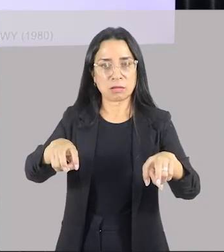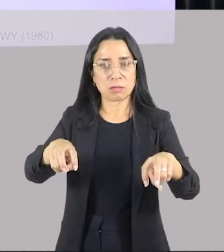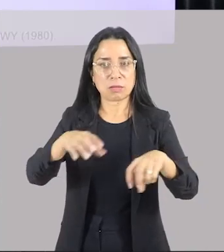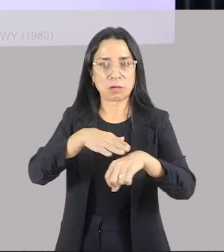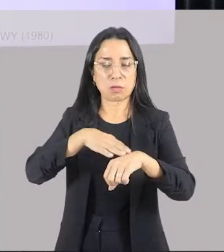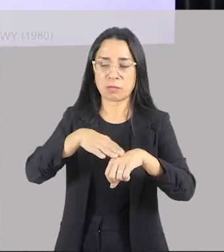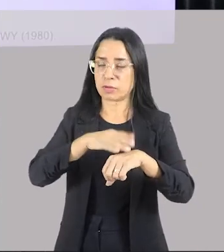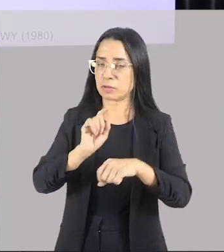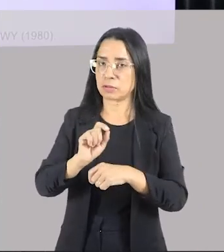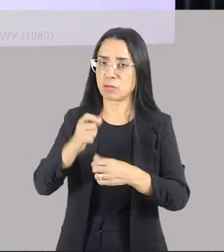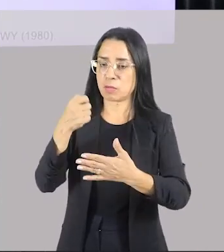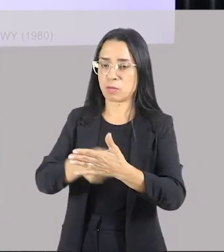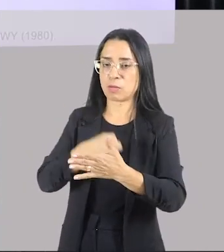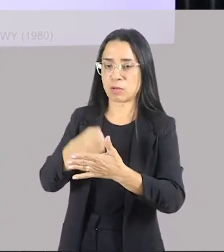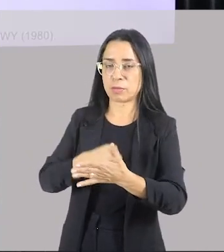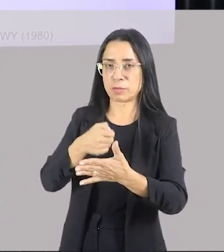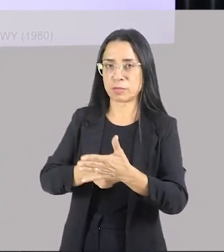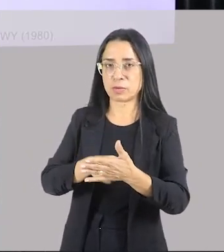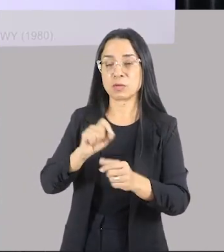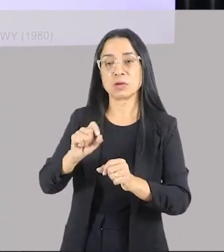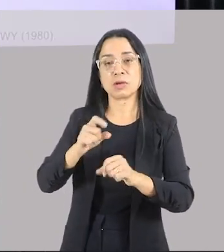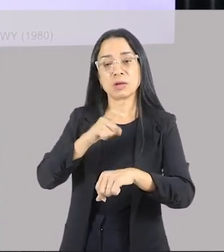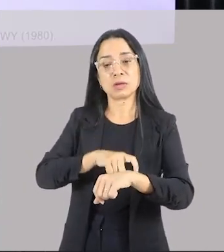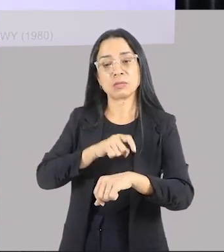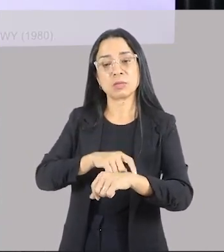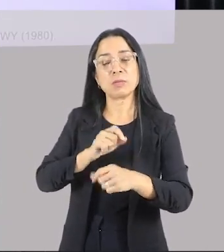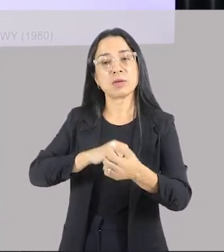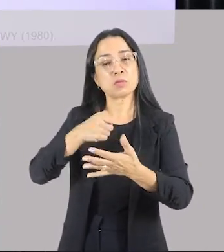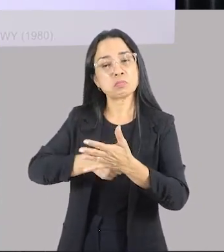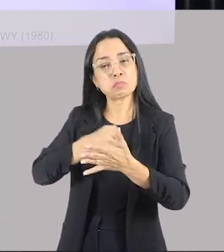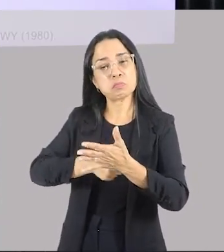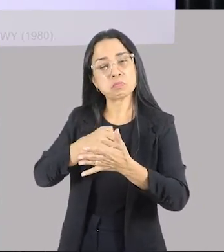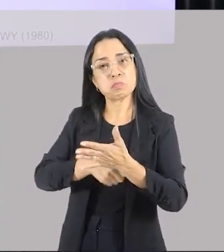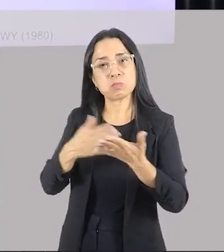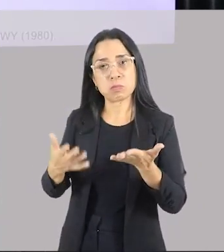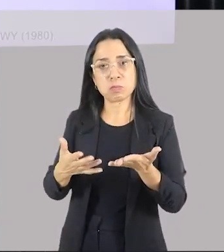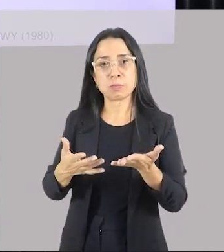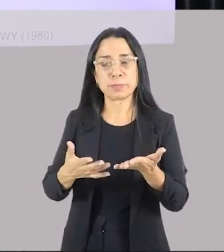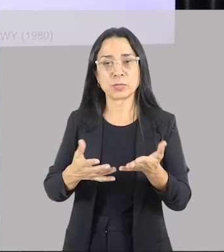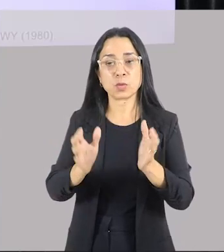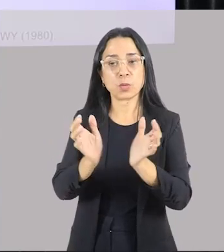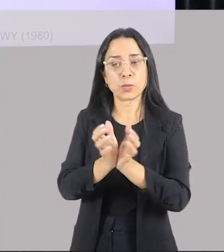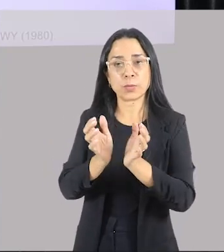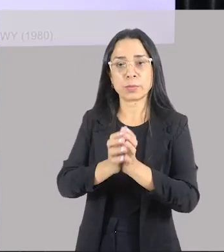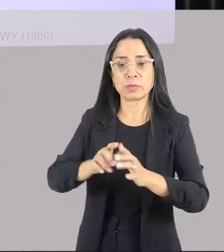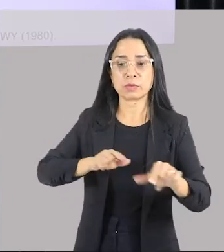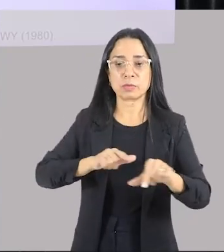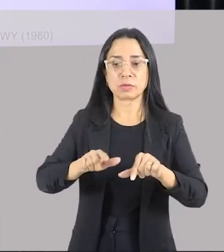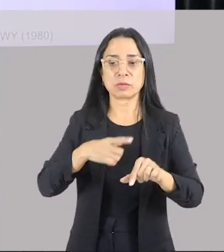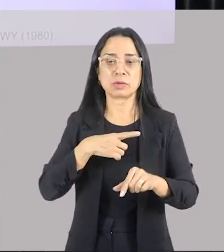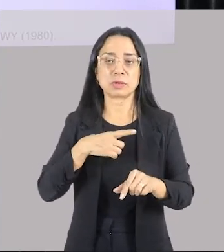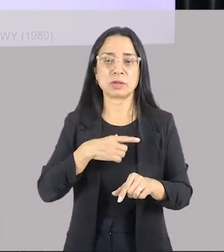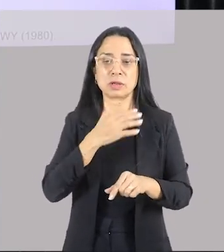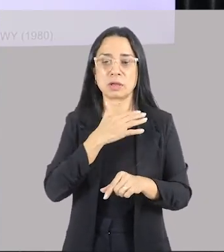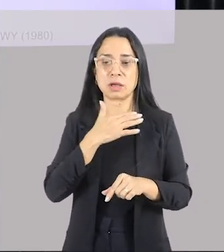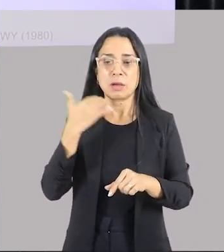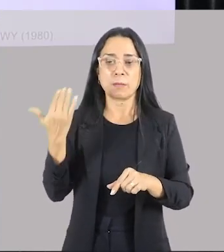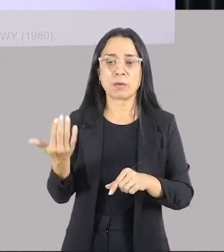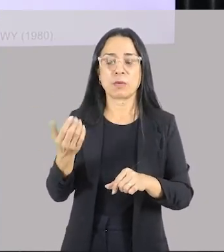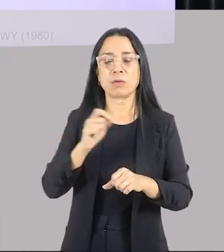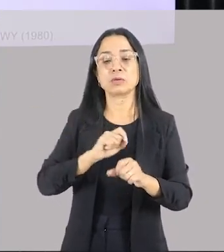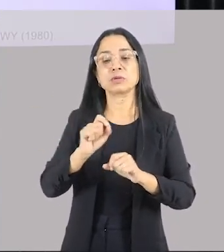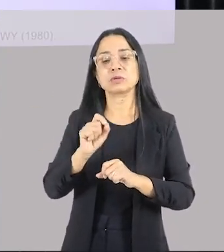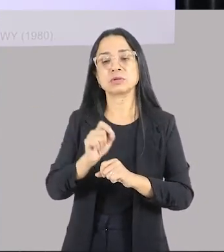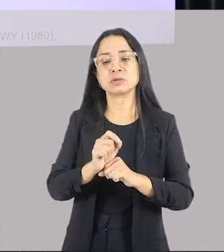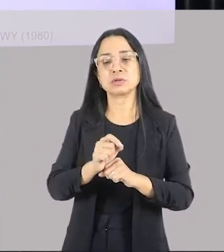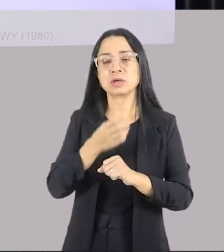isso que, aquele momento, se traduzia na repressão ali dos trabalhadores, da classe trabalhadora. É tanto que você tem a morte de um sapateiro anarquista,